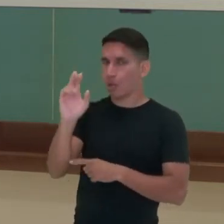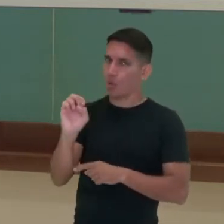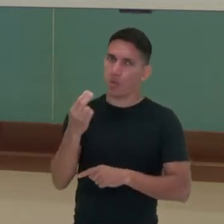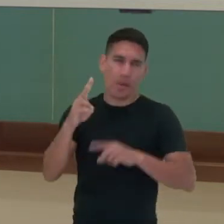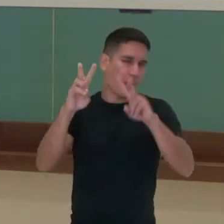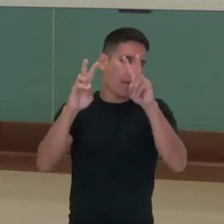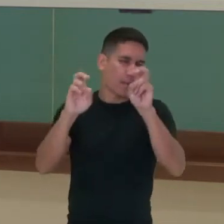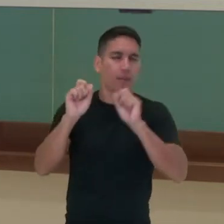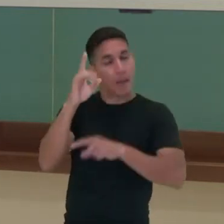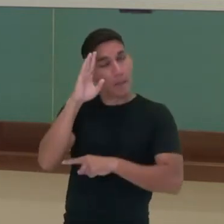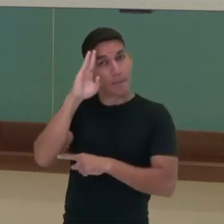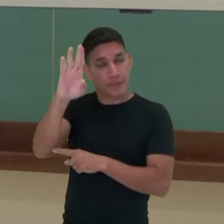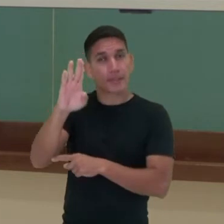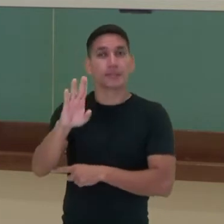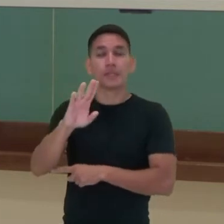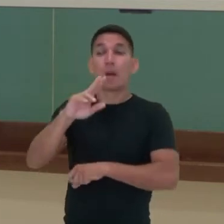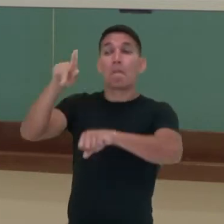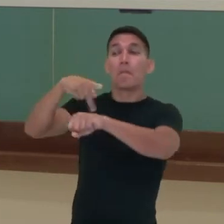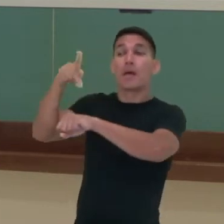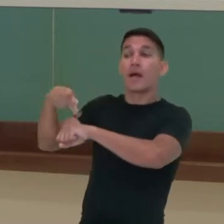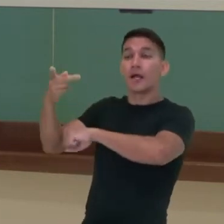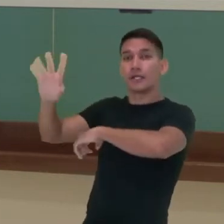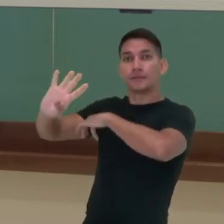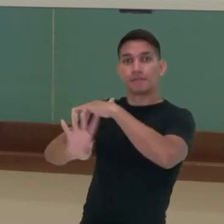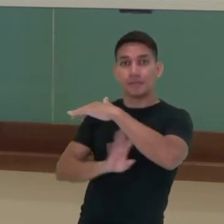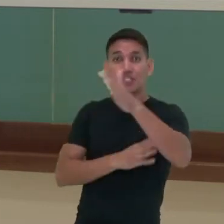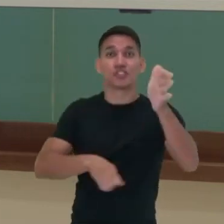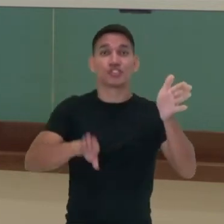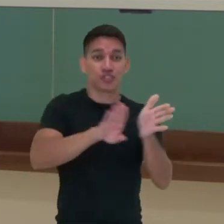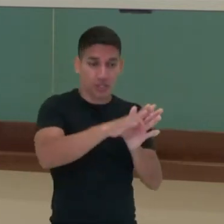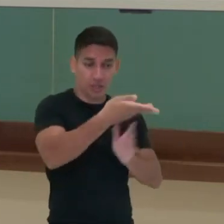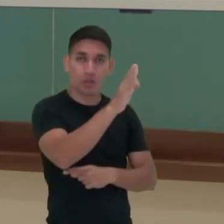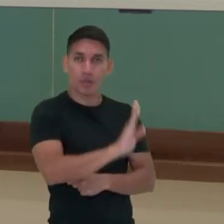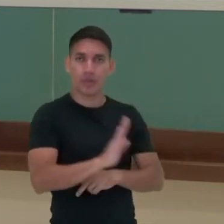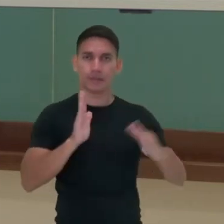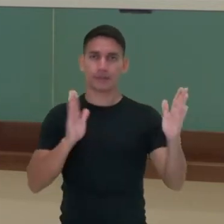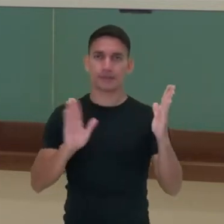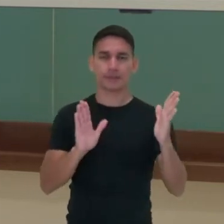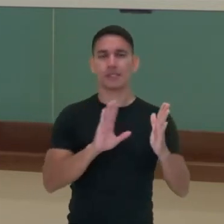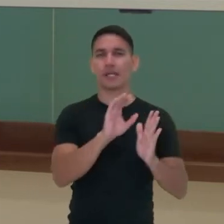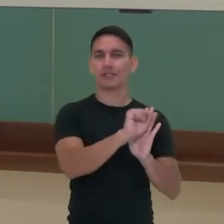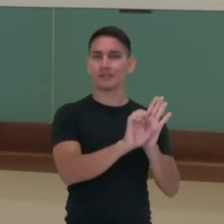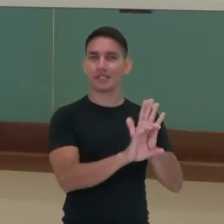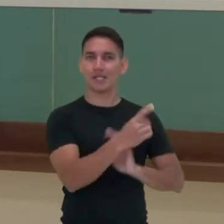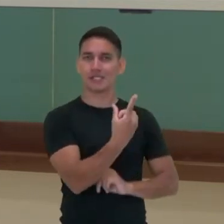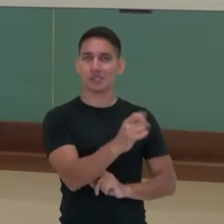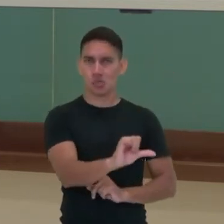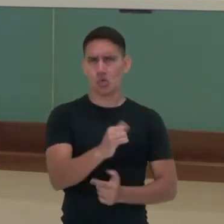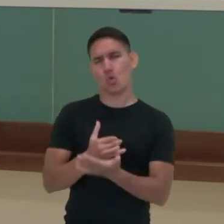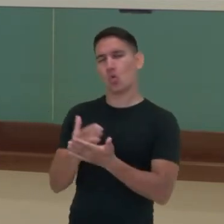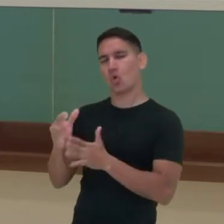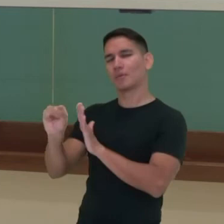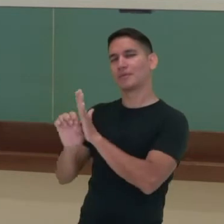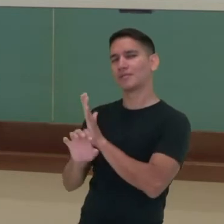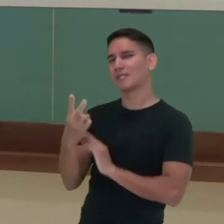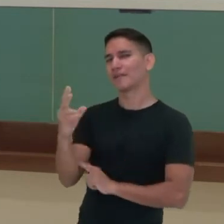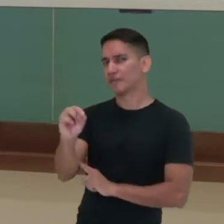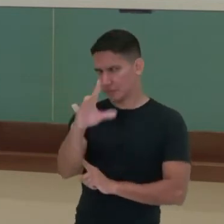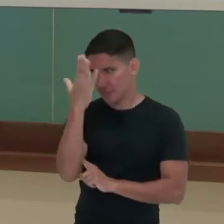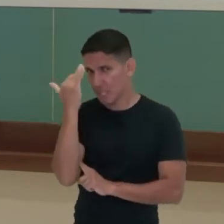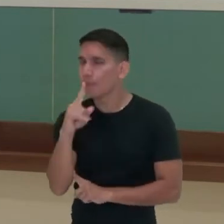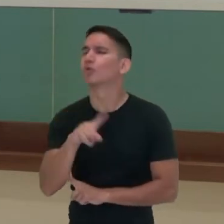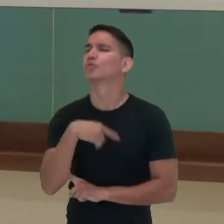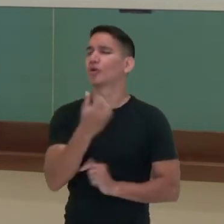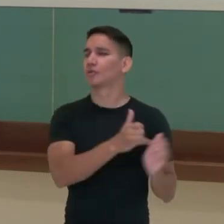principais nacionalidades de imigrantes que vieram para o Brasil entre os séculos 19 e início do século 20? Você sabe?